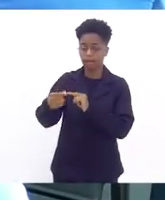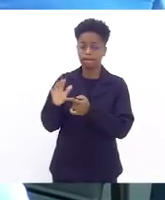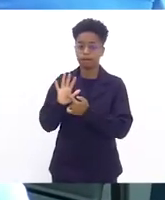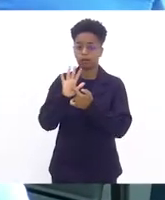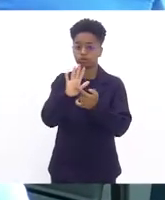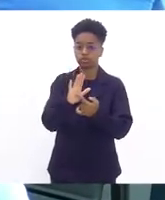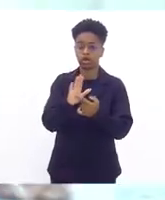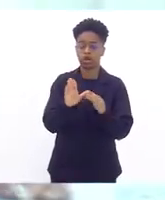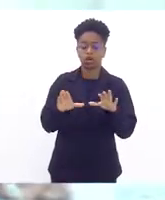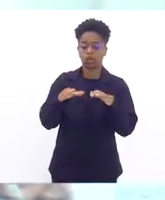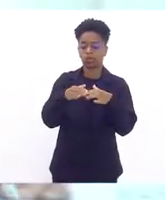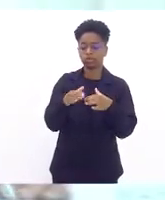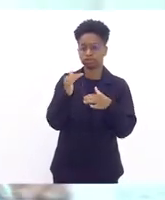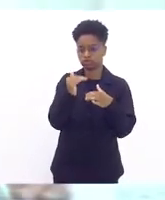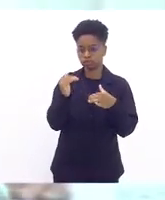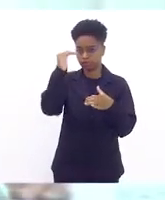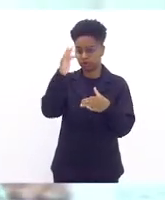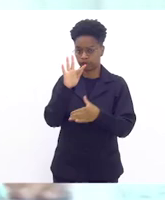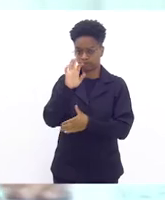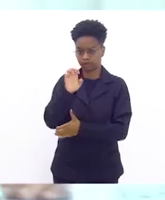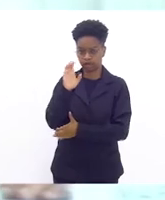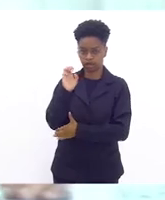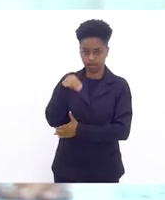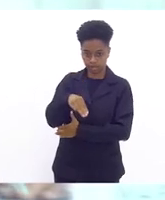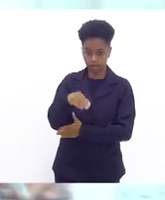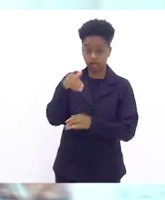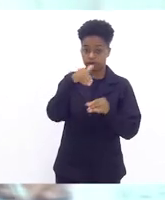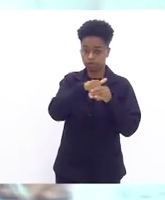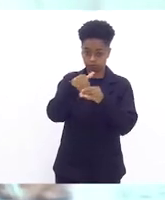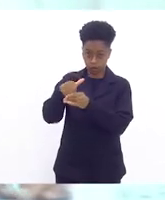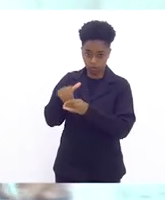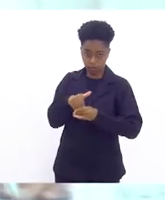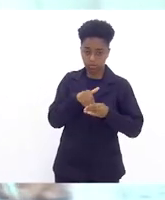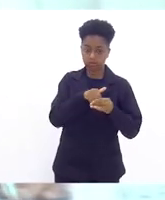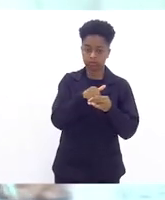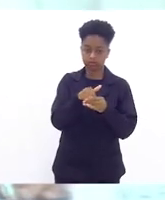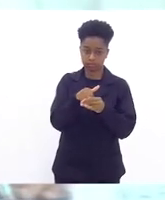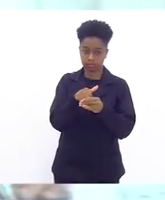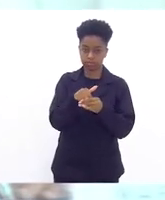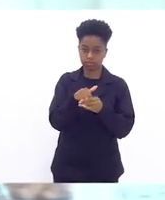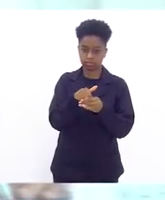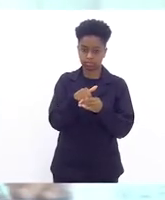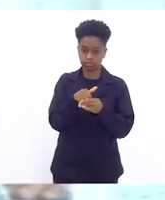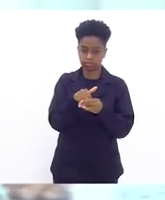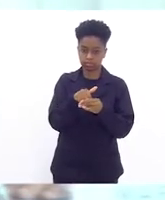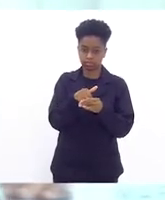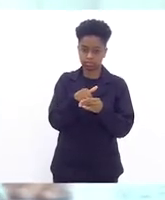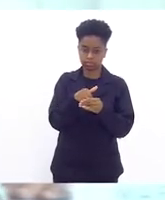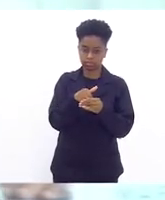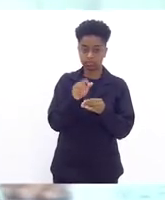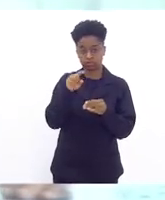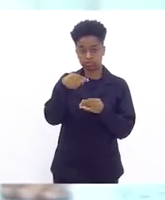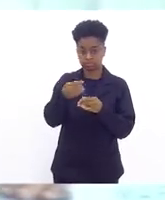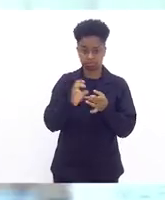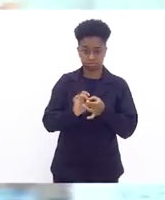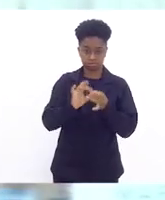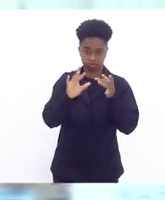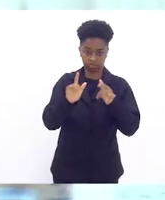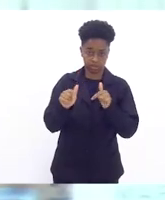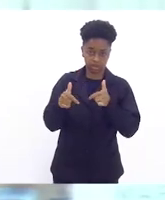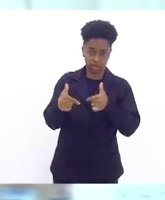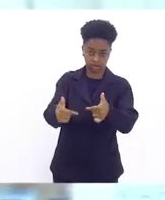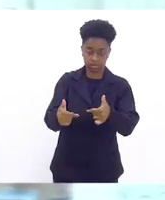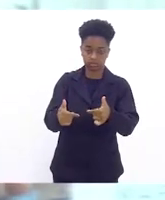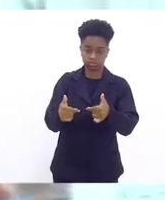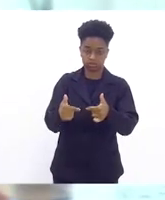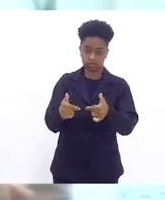fecan E aí o conselho superior do fecamp com essas entidades ele vota e ele está já está apto para que faça a